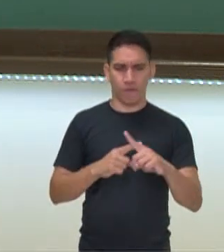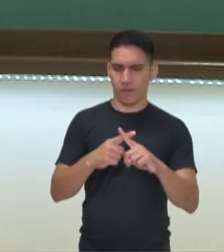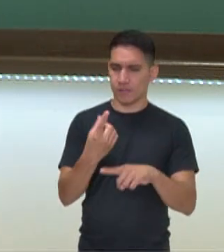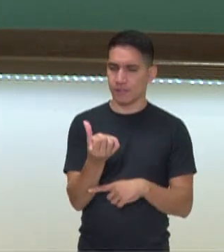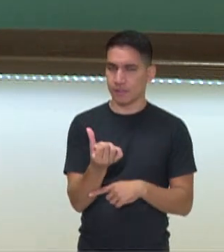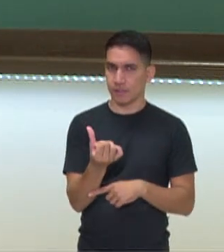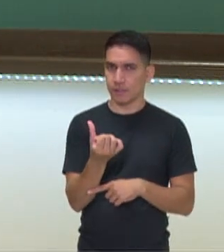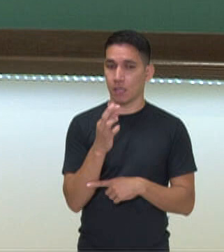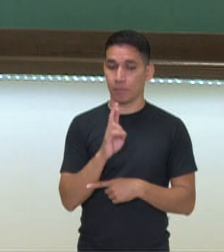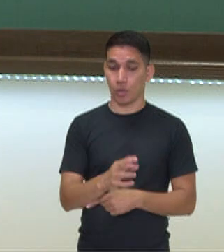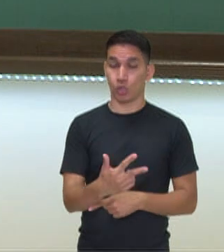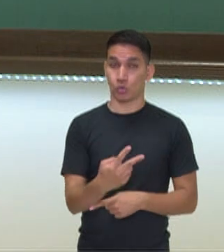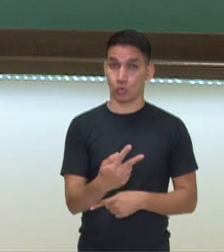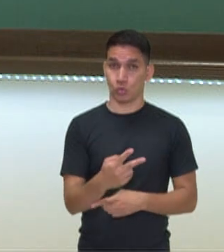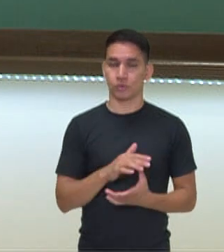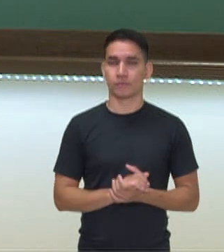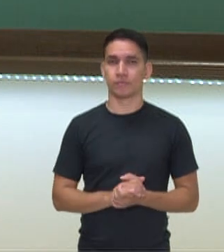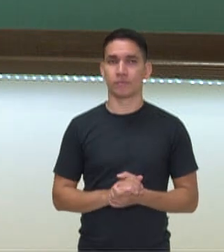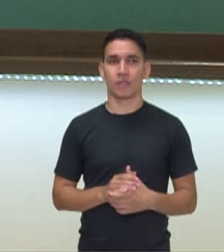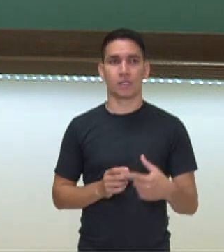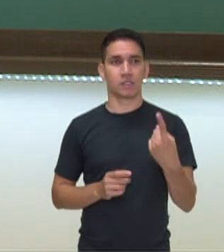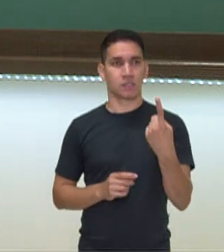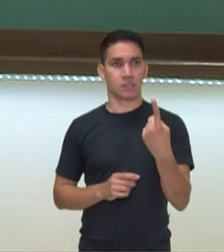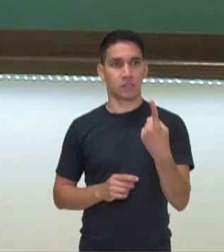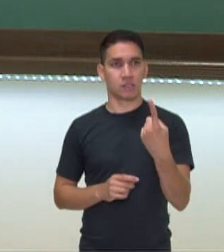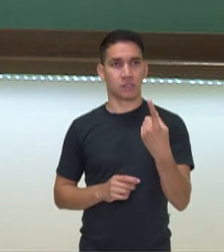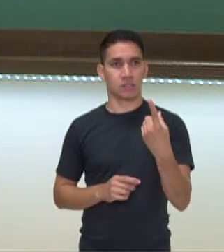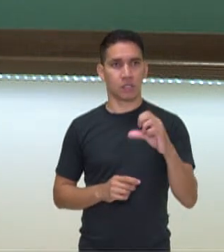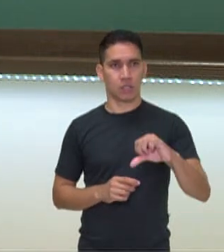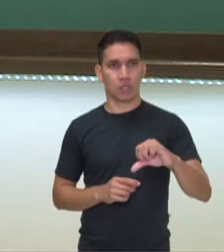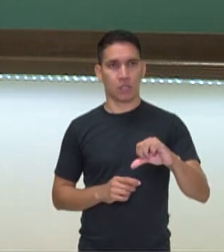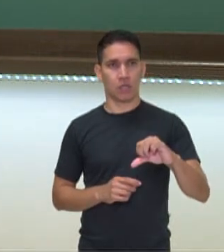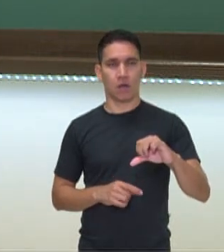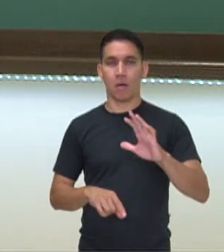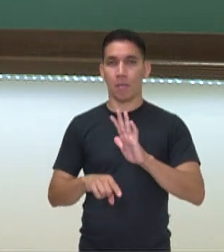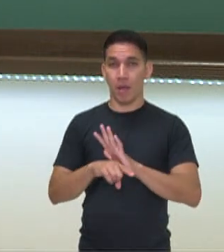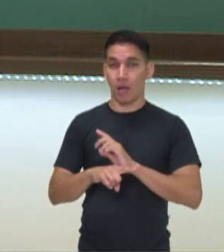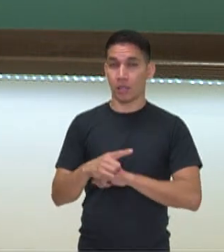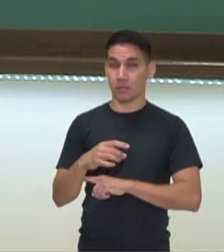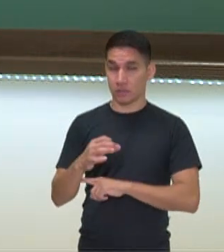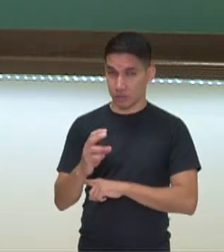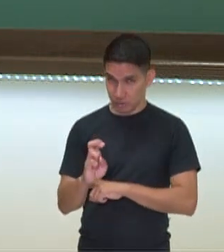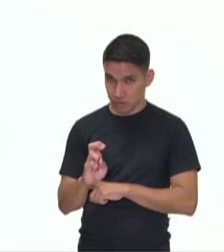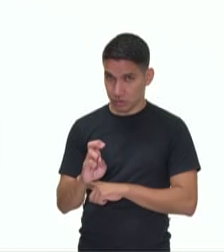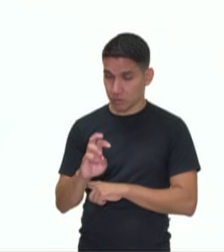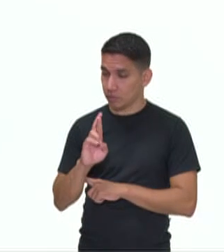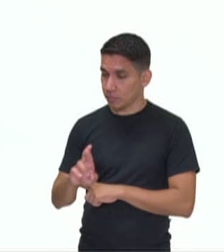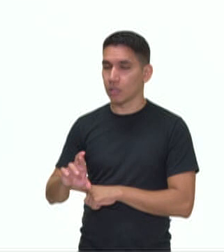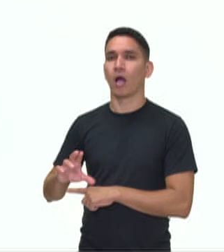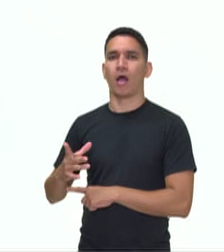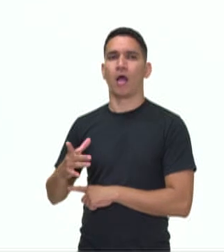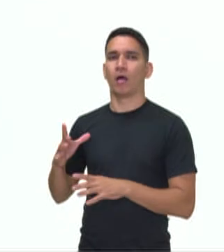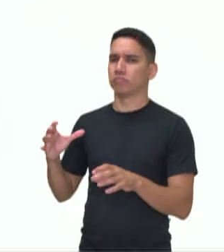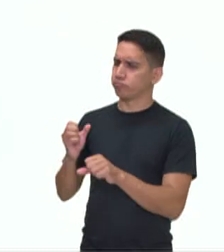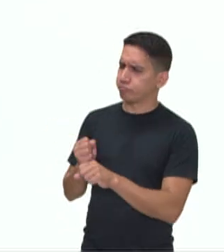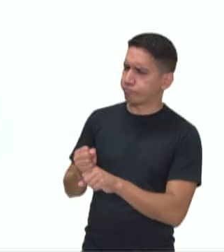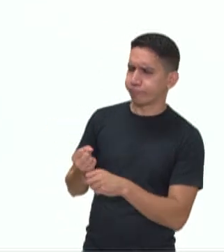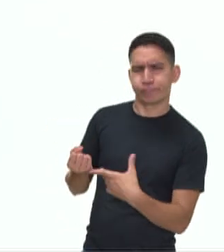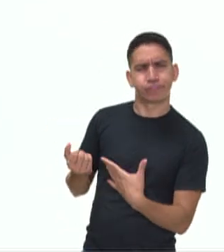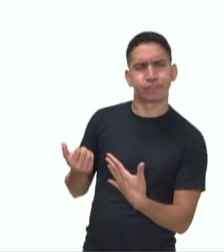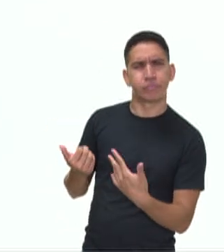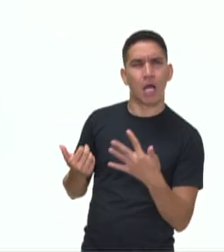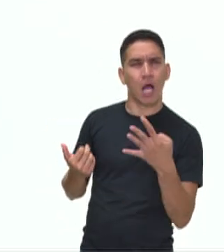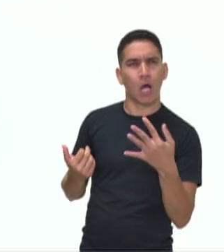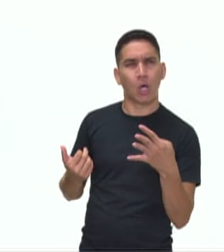6, 12. 19 menos 5, 14. 14 é diferente de 9. Ah, então o parênteses não vai ser